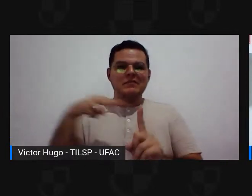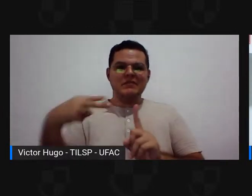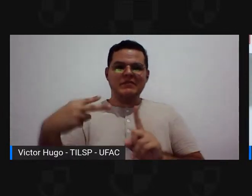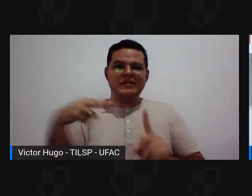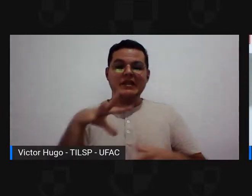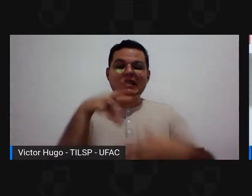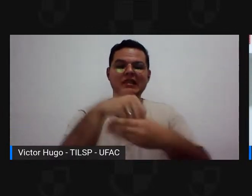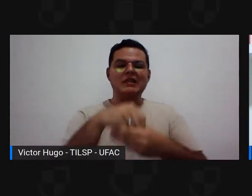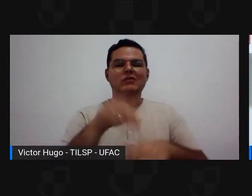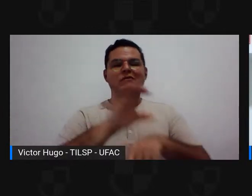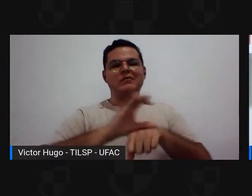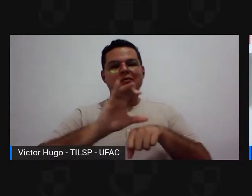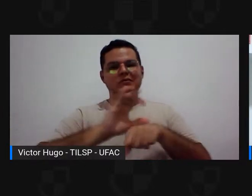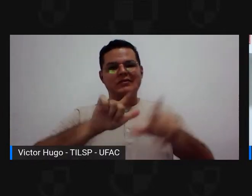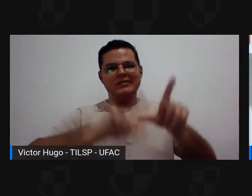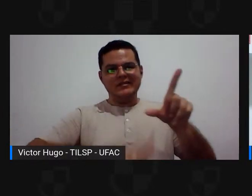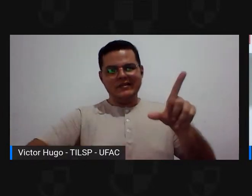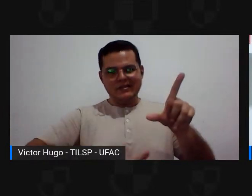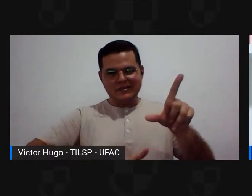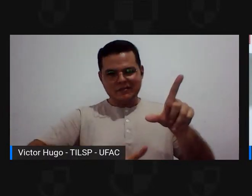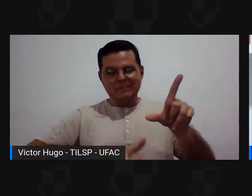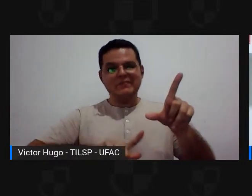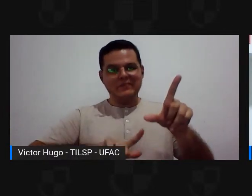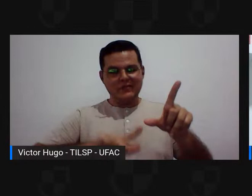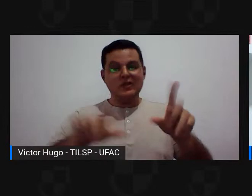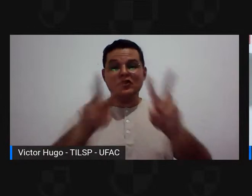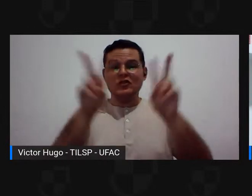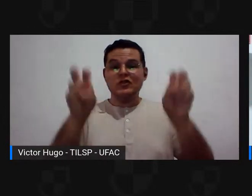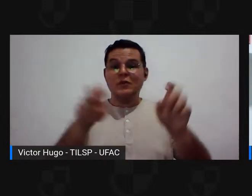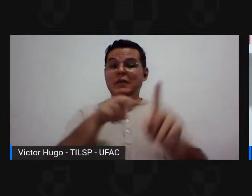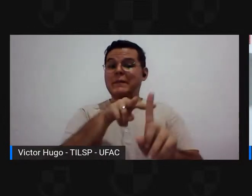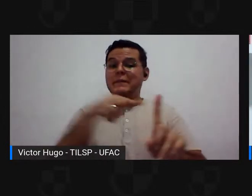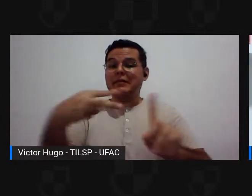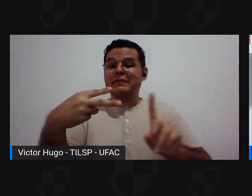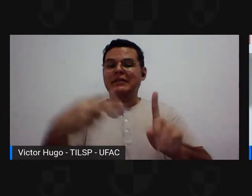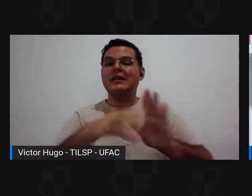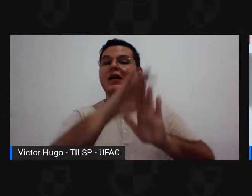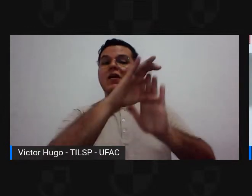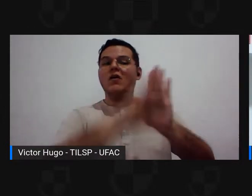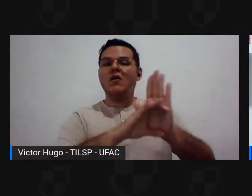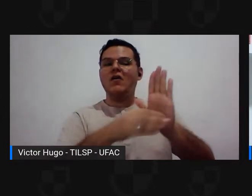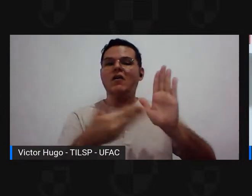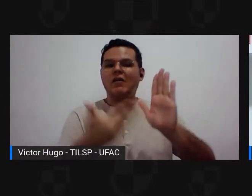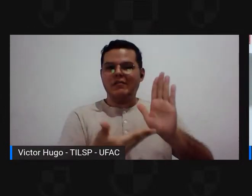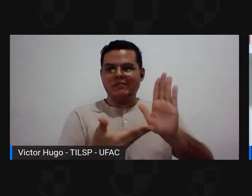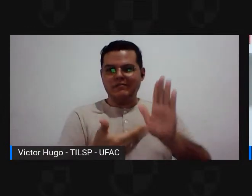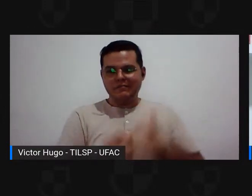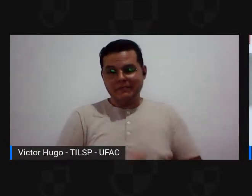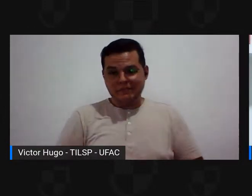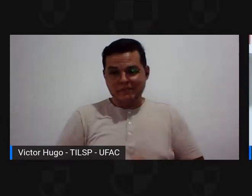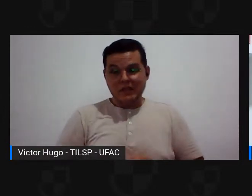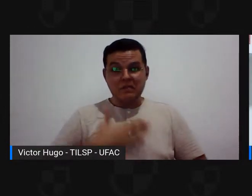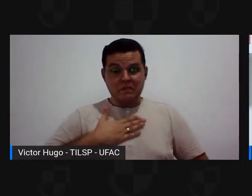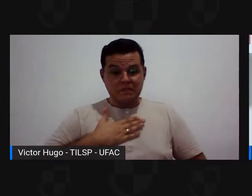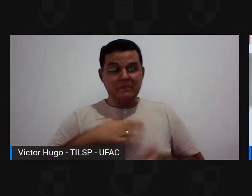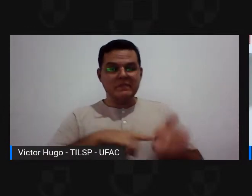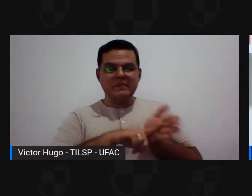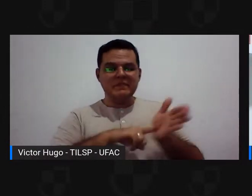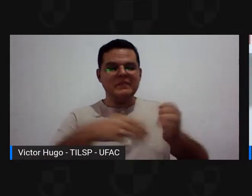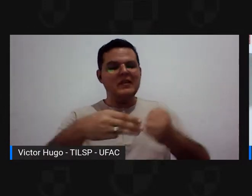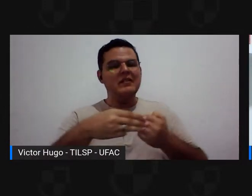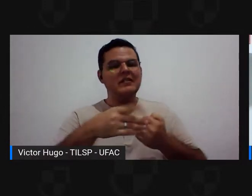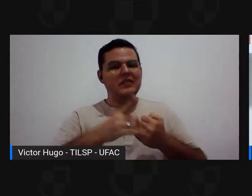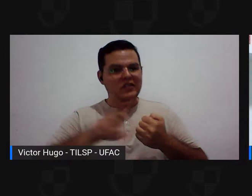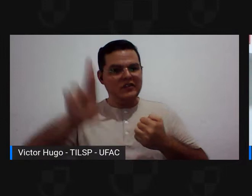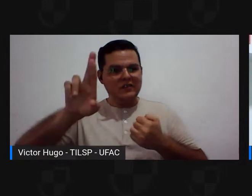contada pelo viés da história do currículo, porque a minha pesquisa de doutorado, que é a que eu apresento aqui